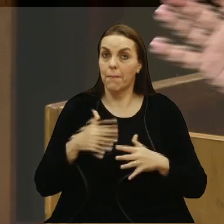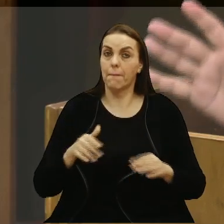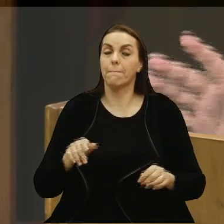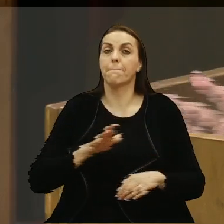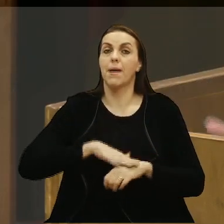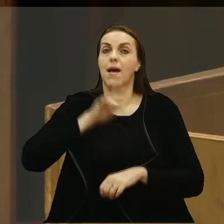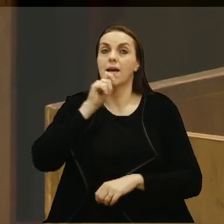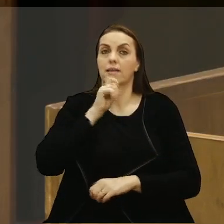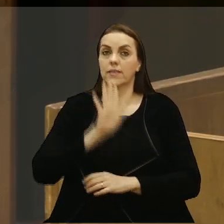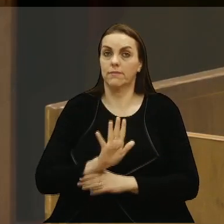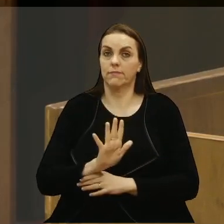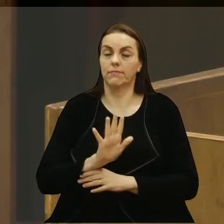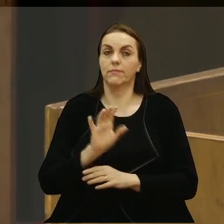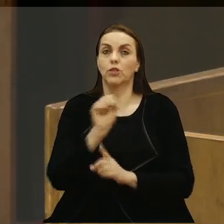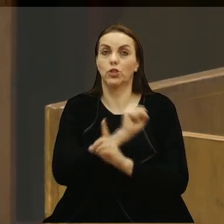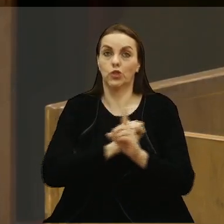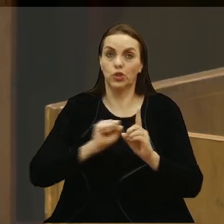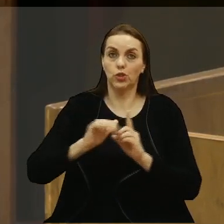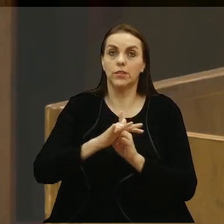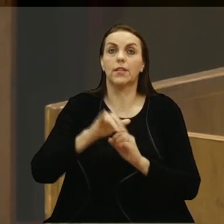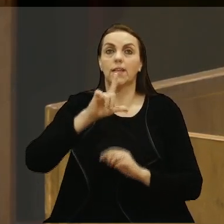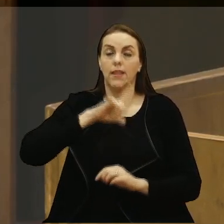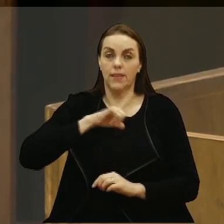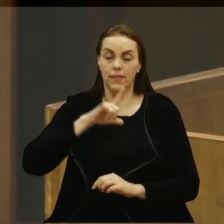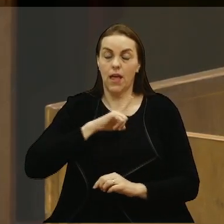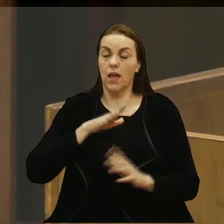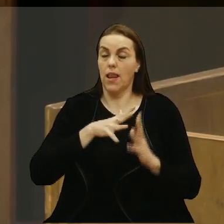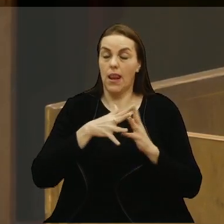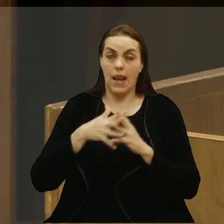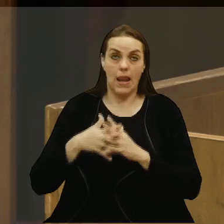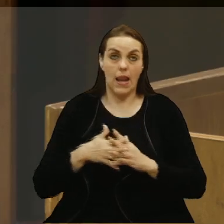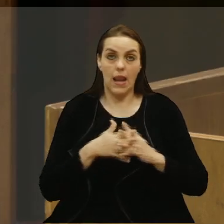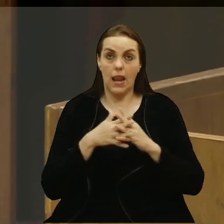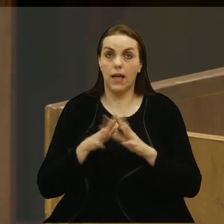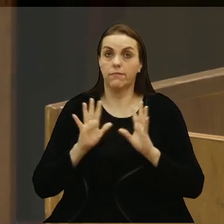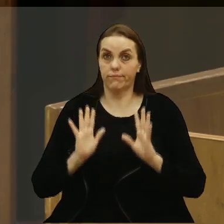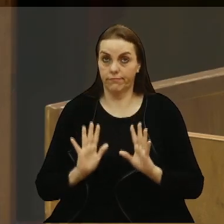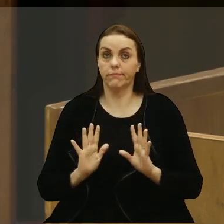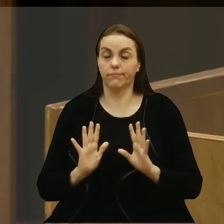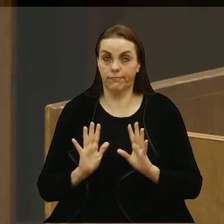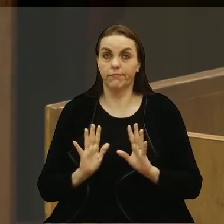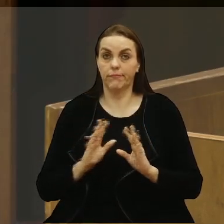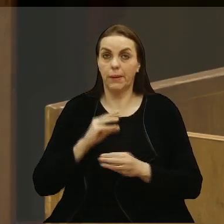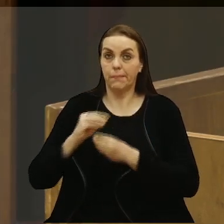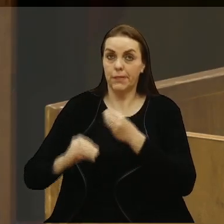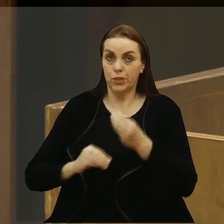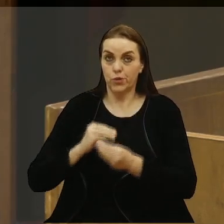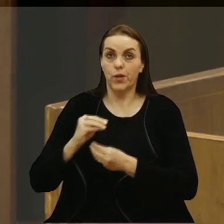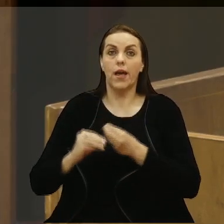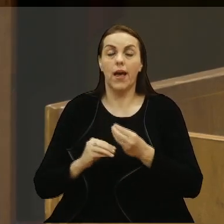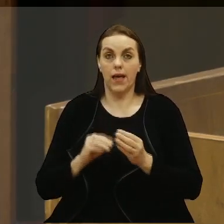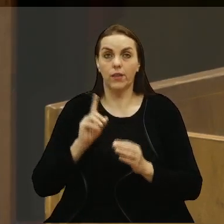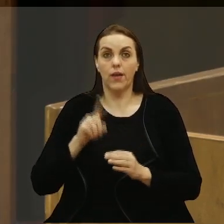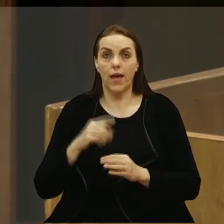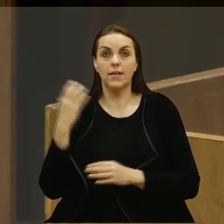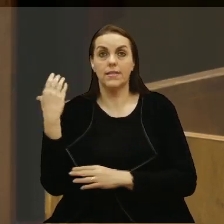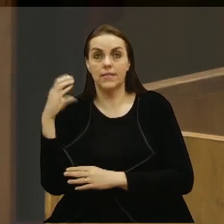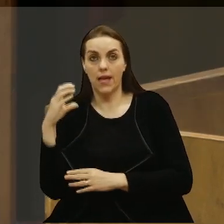o que hoje na sociedade tem como nebuloso, né? Quando a gente mistura qualquer outra coisa com